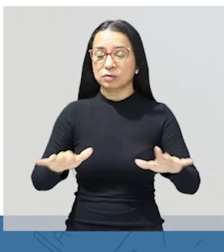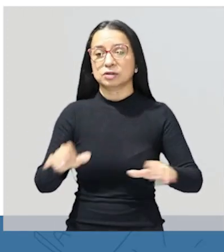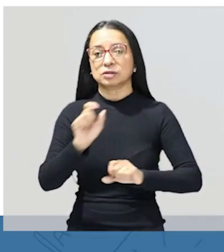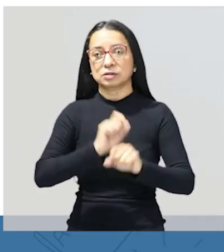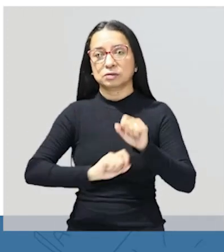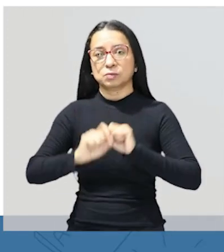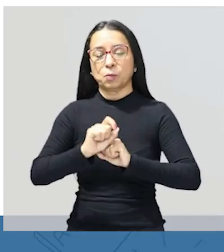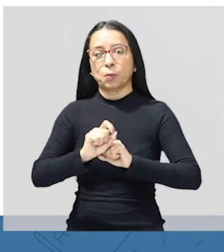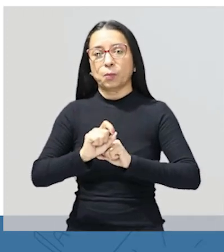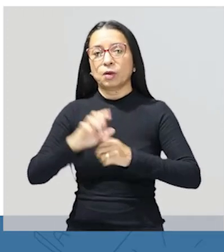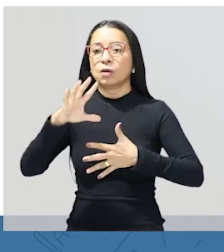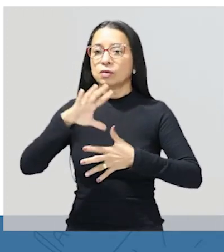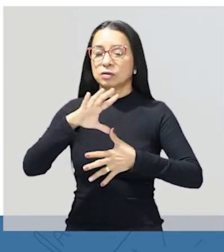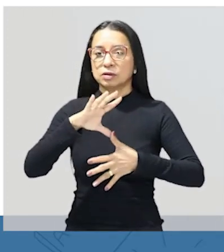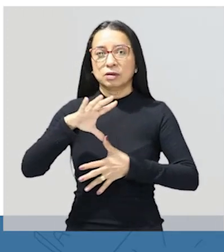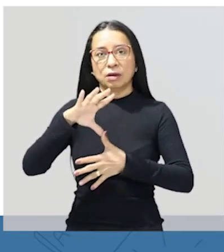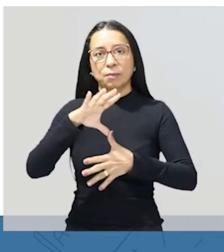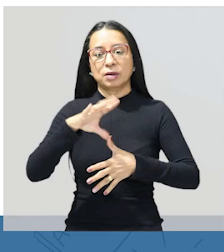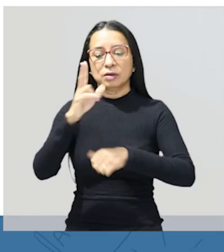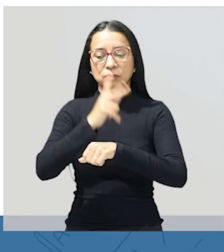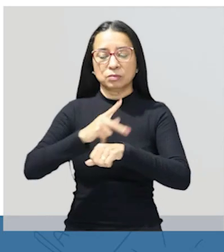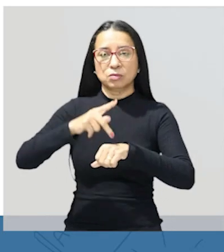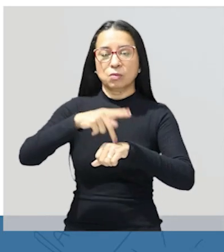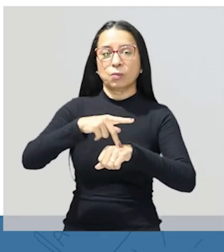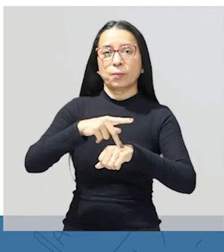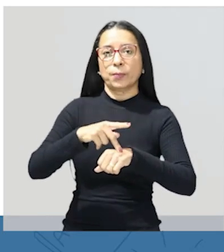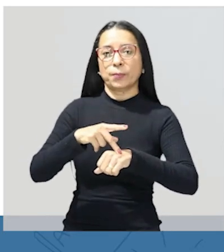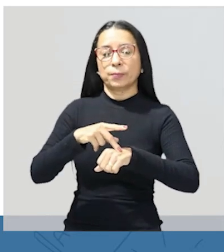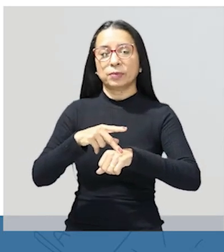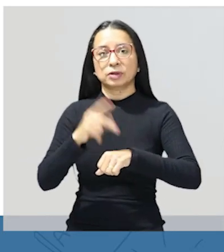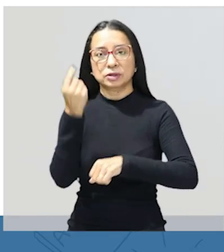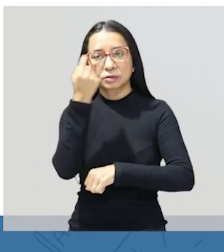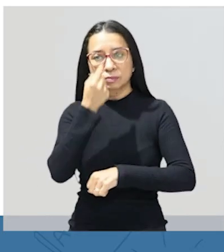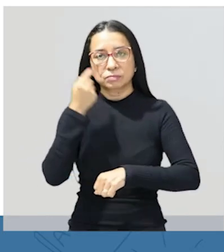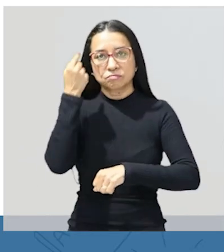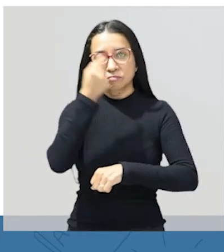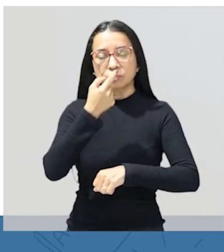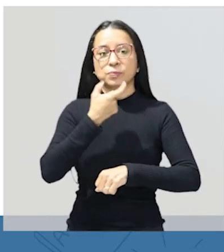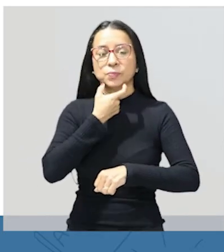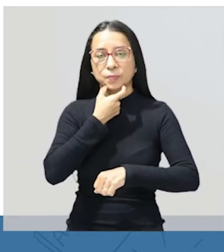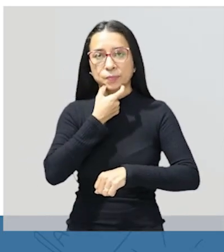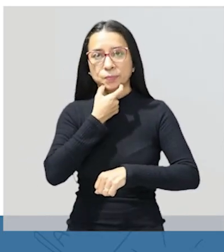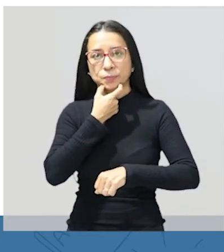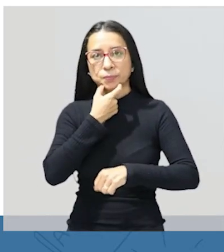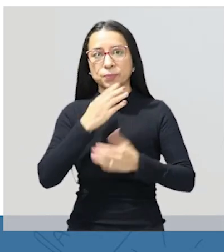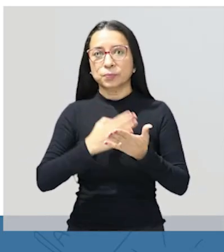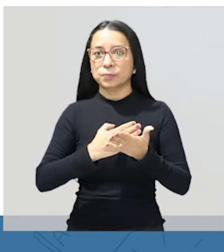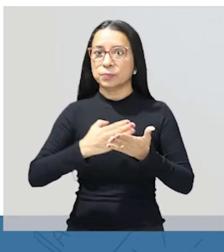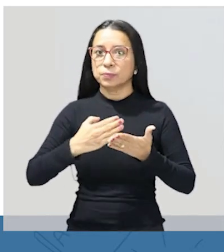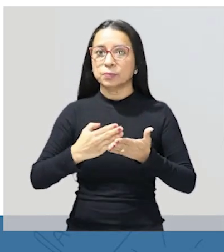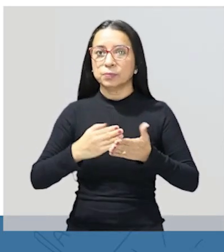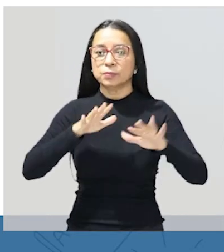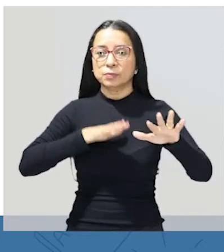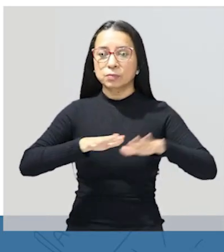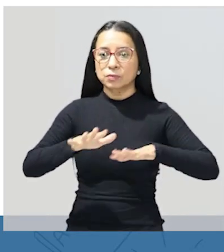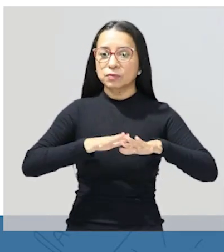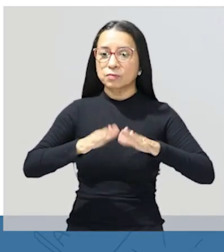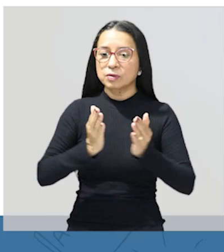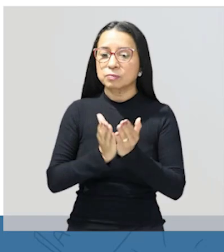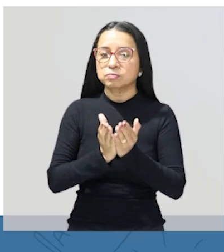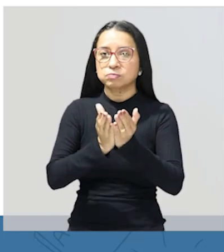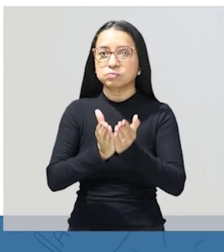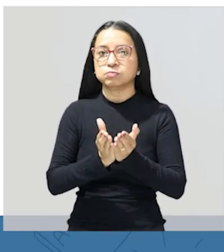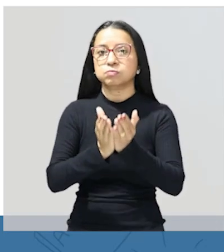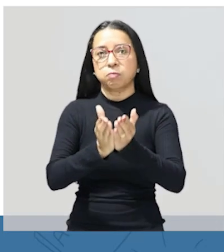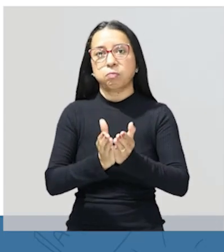Espanhola, que foi um processo aqui do começo do século XVI, a partir do movimento lá das grandes navegações,